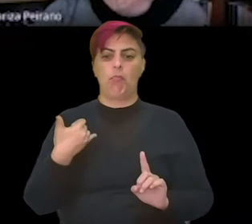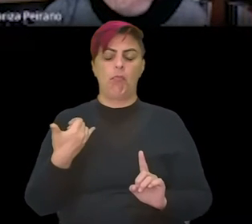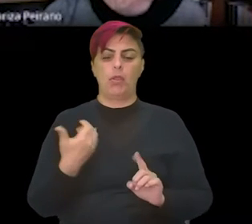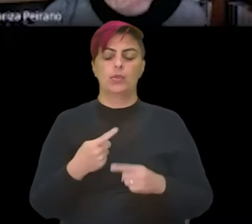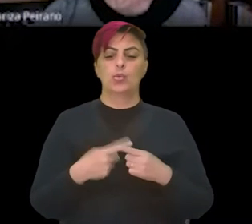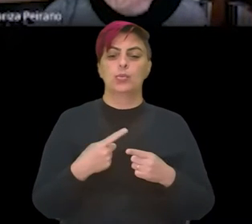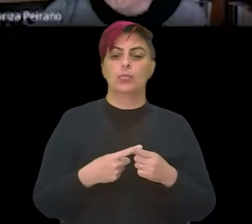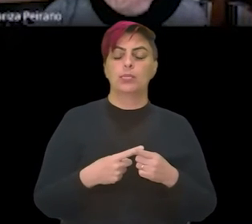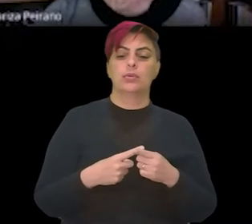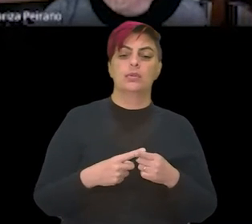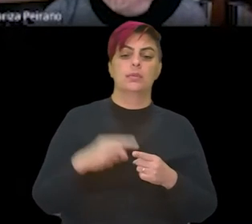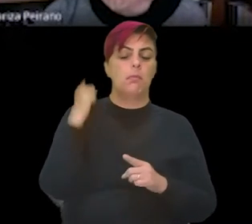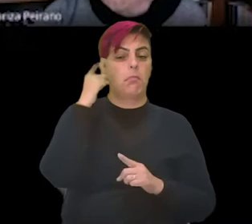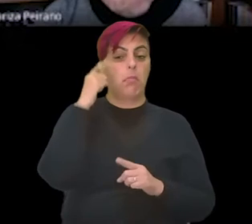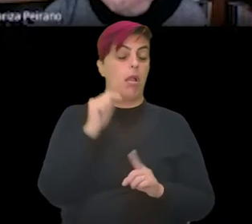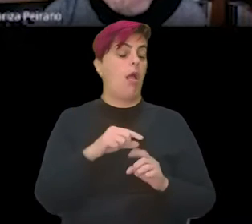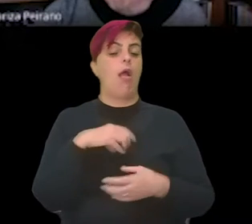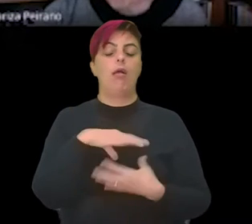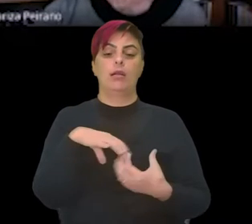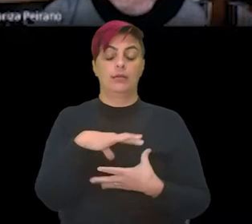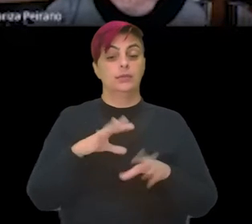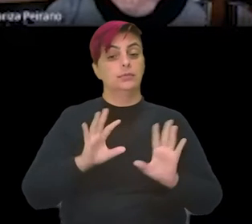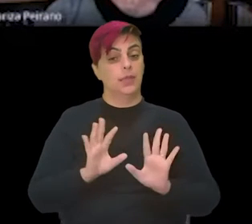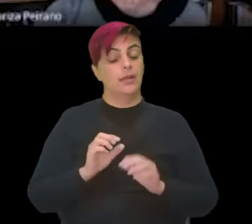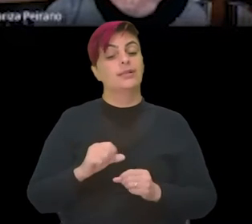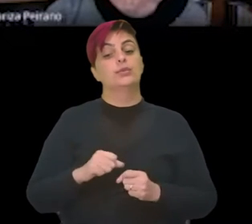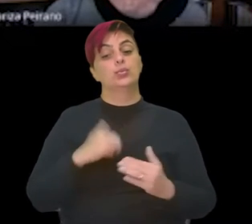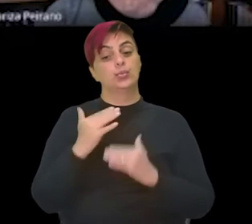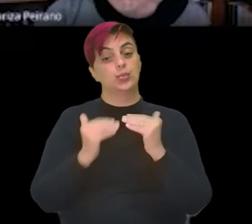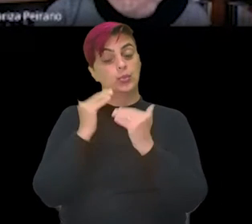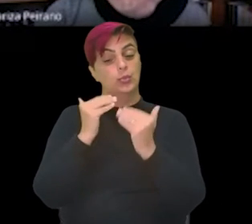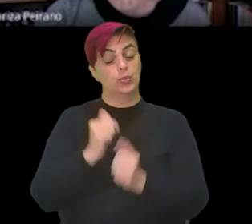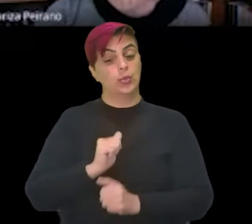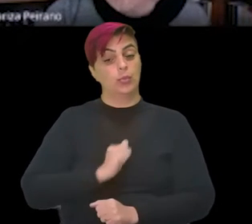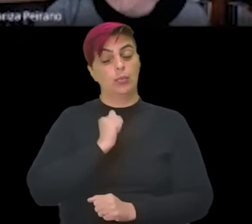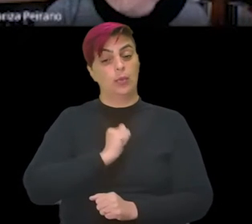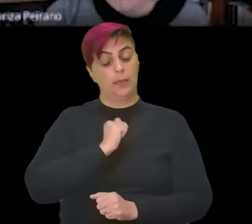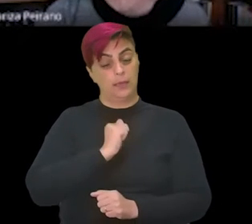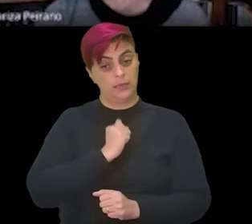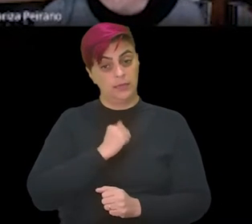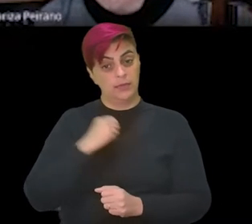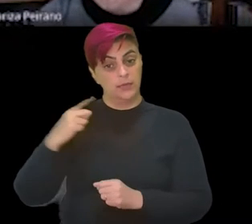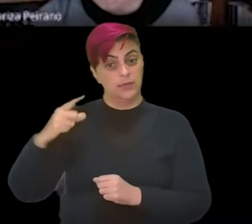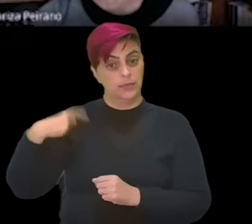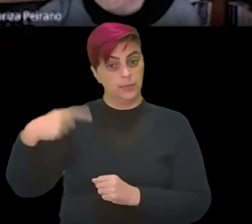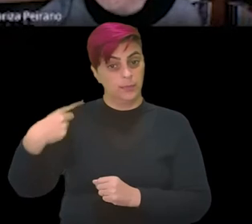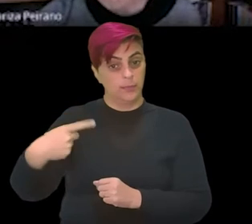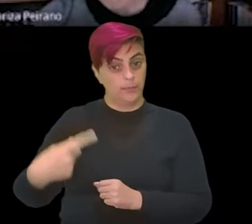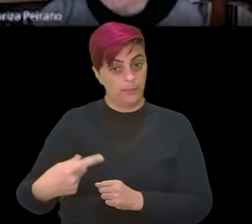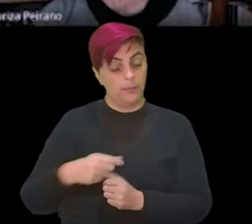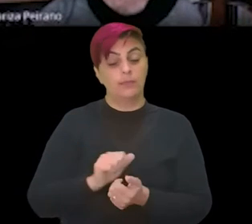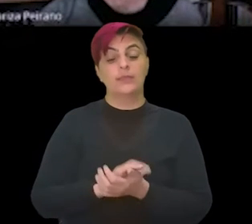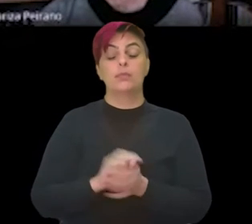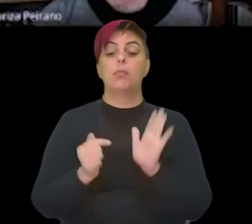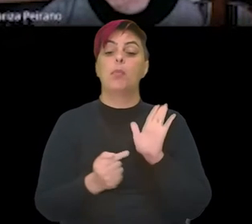presunçoso por se considerar tão revolucionário, o desenvolvimento da antropologia nos 100 anos que se seguiram à publicação